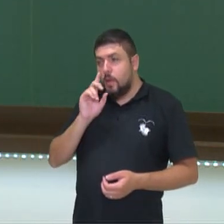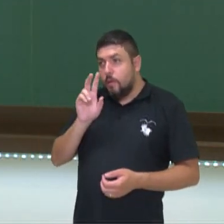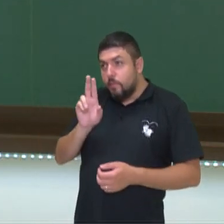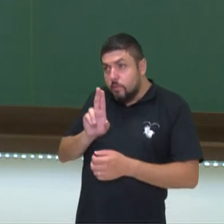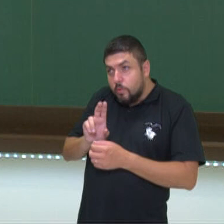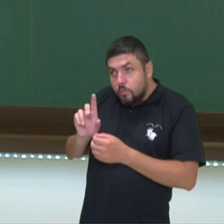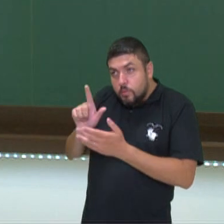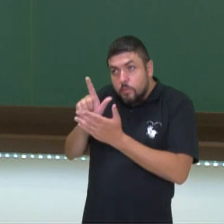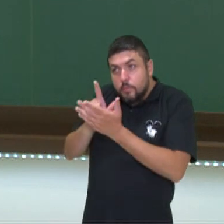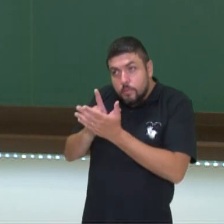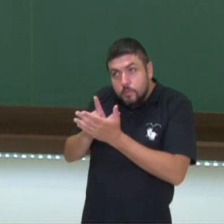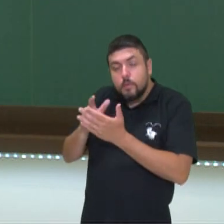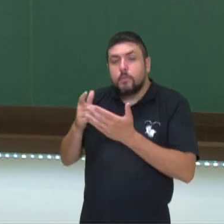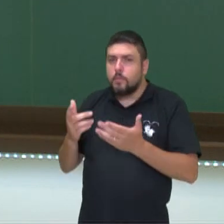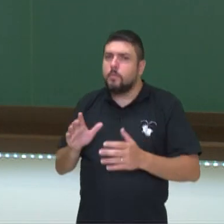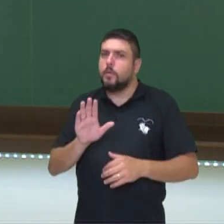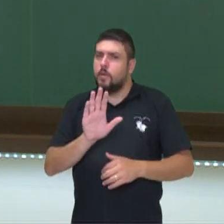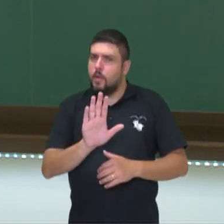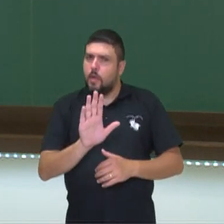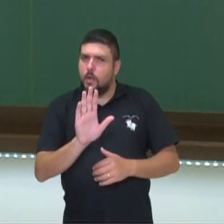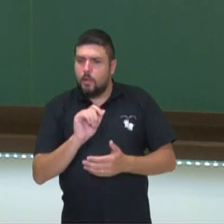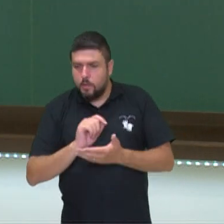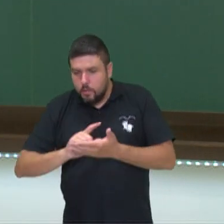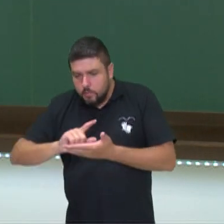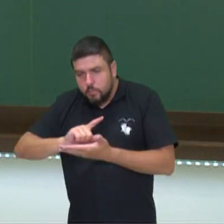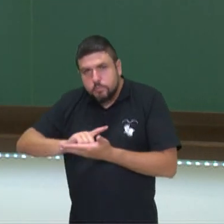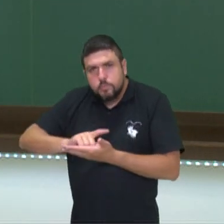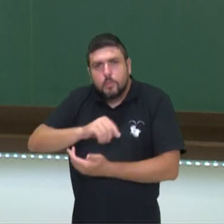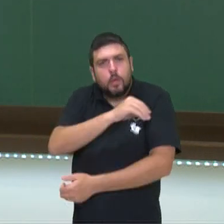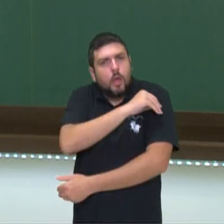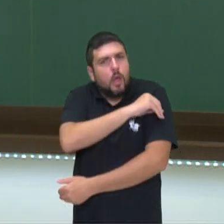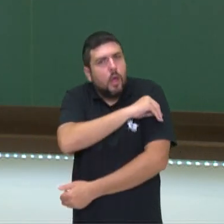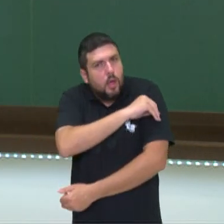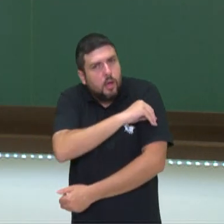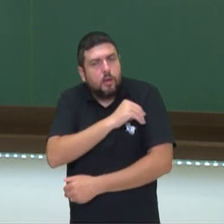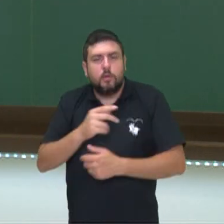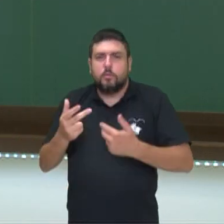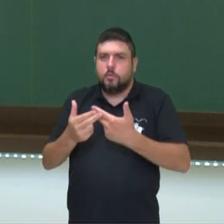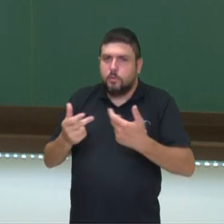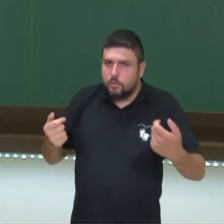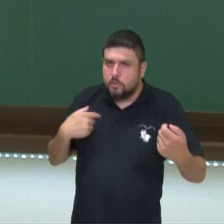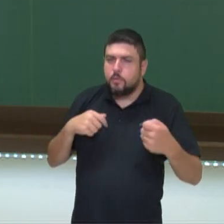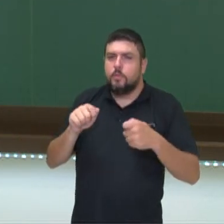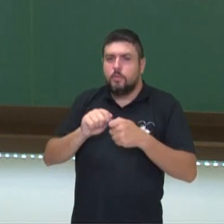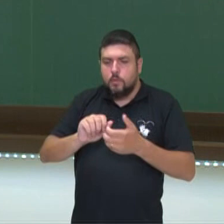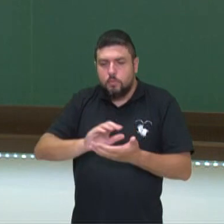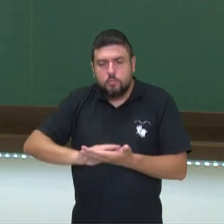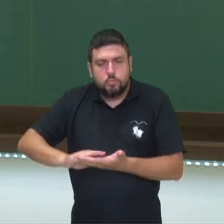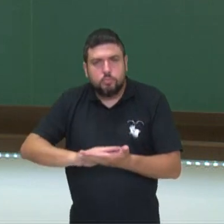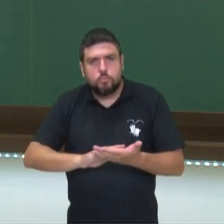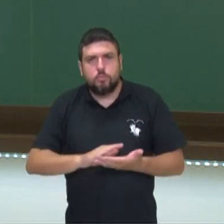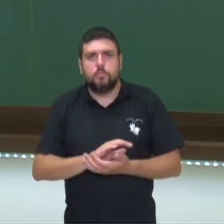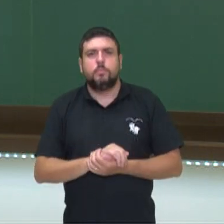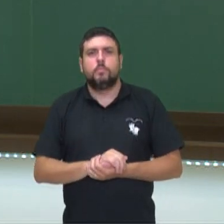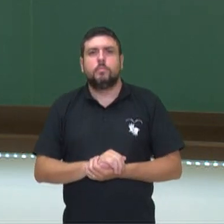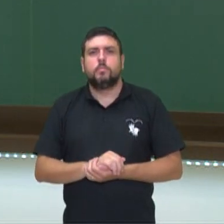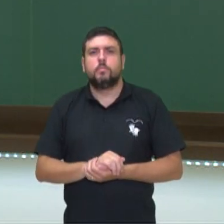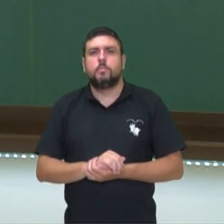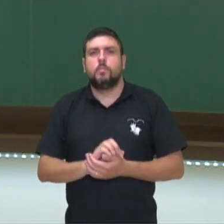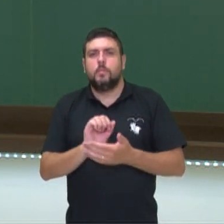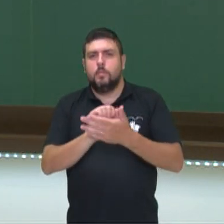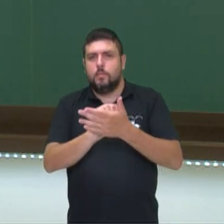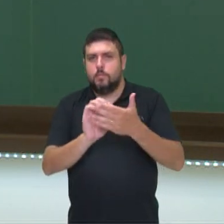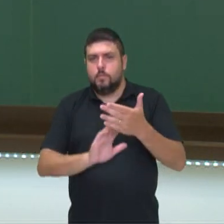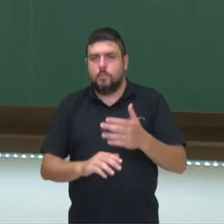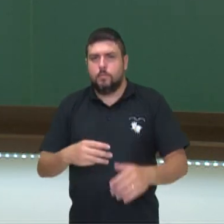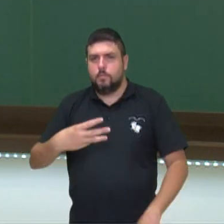de papel, alguma coisa com álcool gel ali, vai fazer a higiene para depois ela sair daquele espaço. Atividade